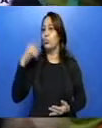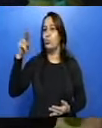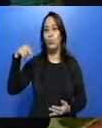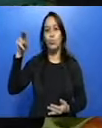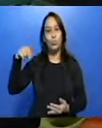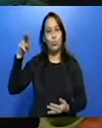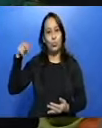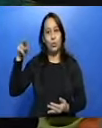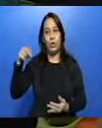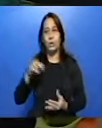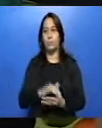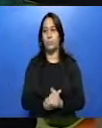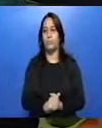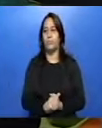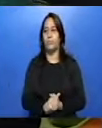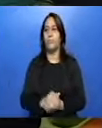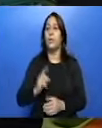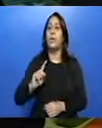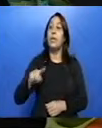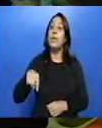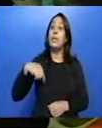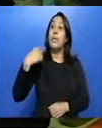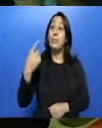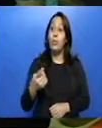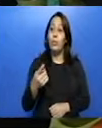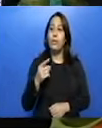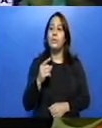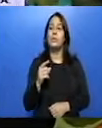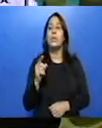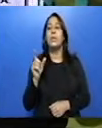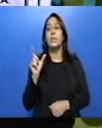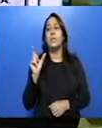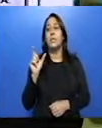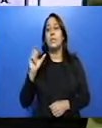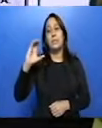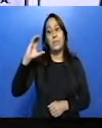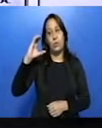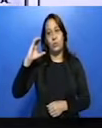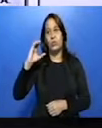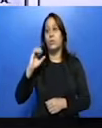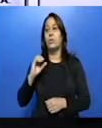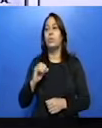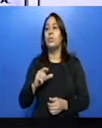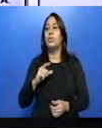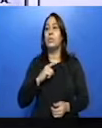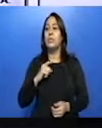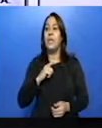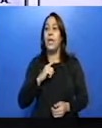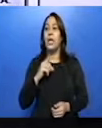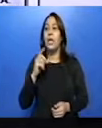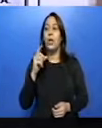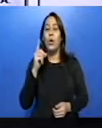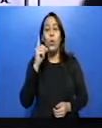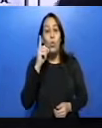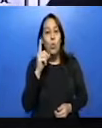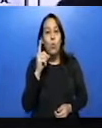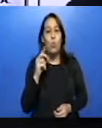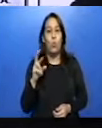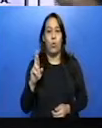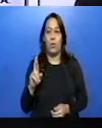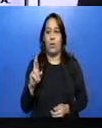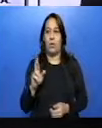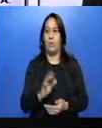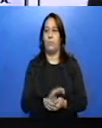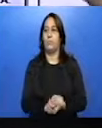hein? Depois de consoante, sempre há apenas um R. Sempre